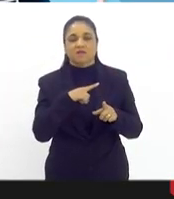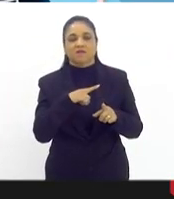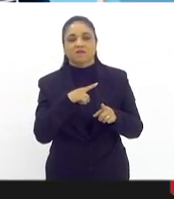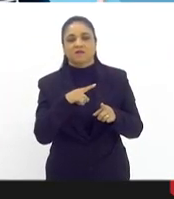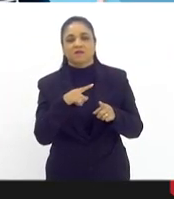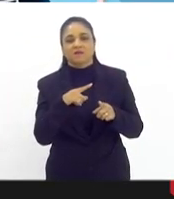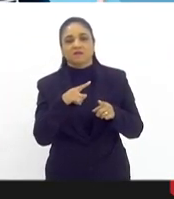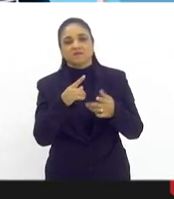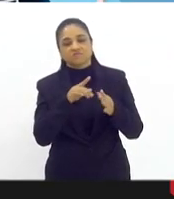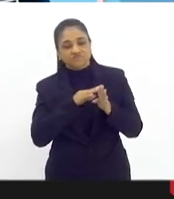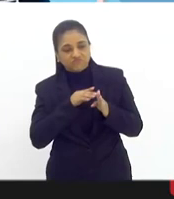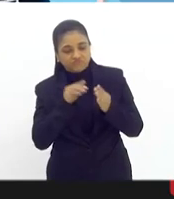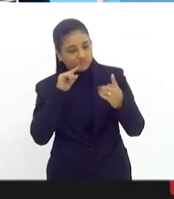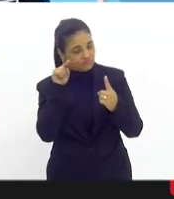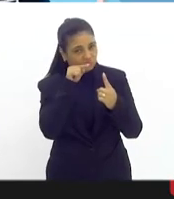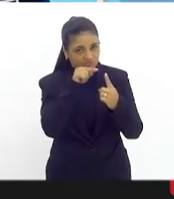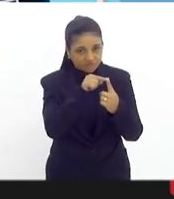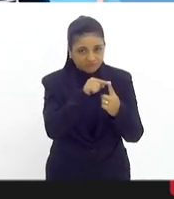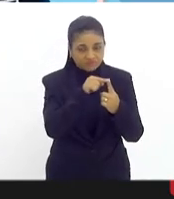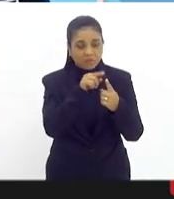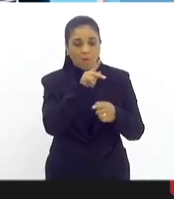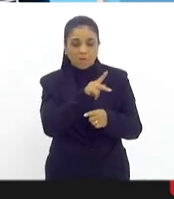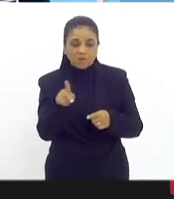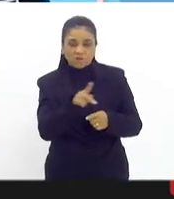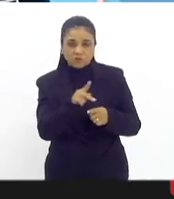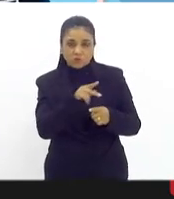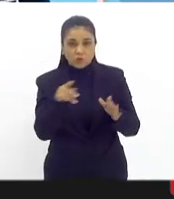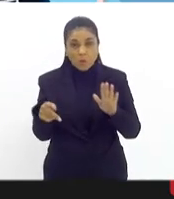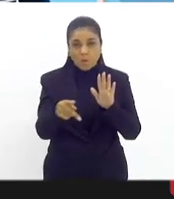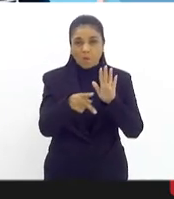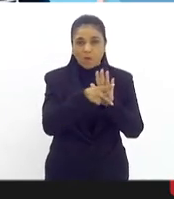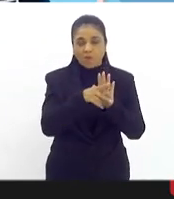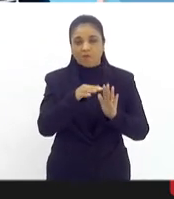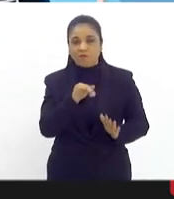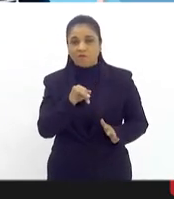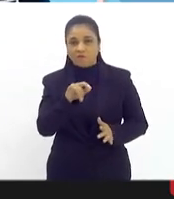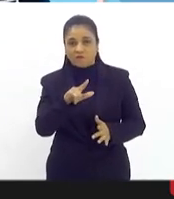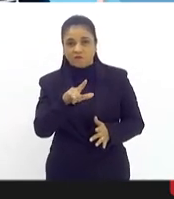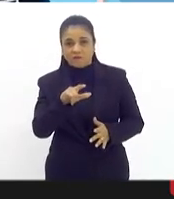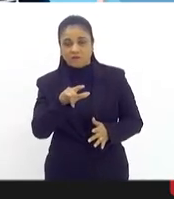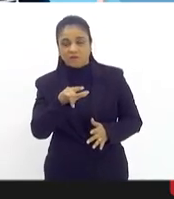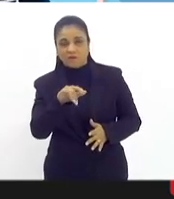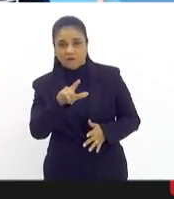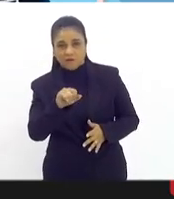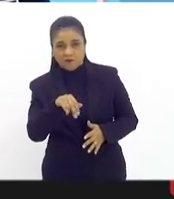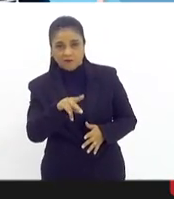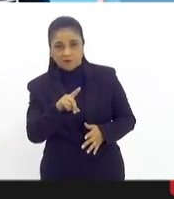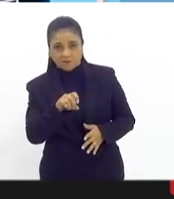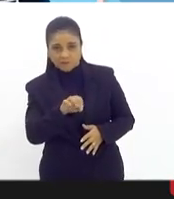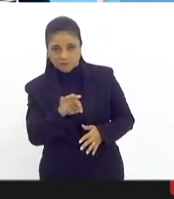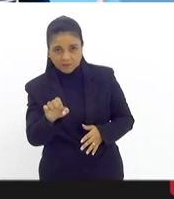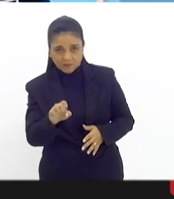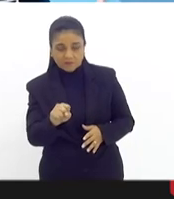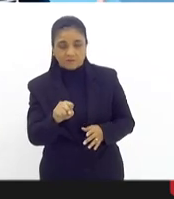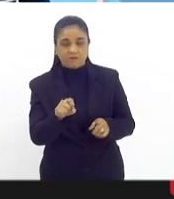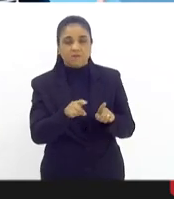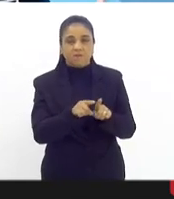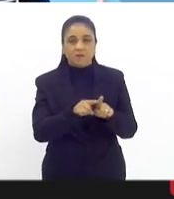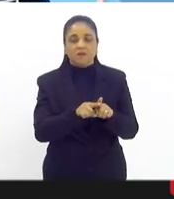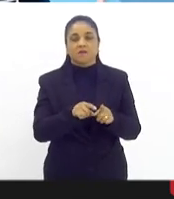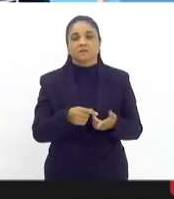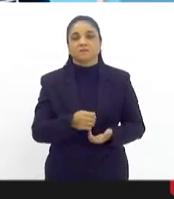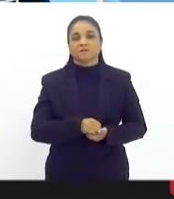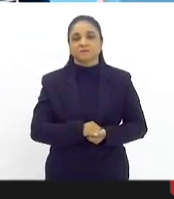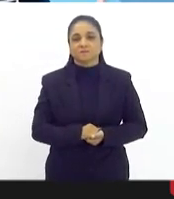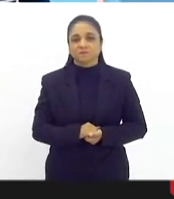mais dirigidos para os professores finlandeses, pero muitos recursos online que temos para que todos podem